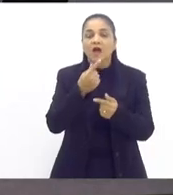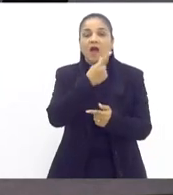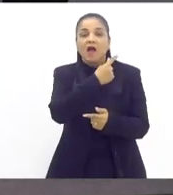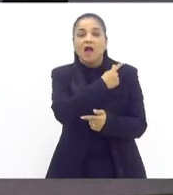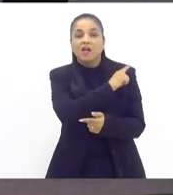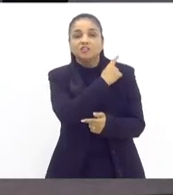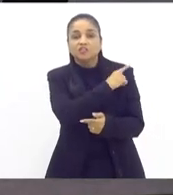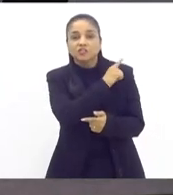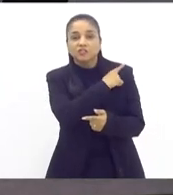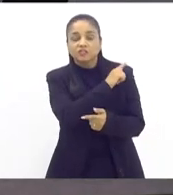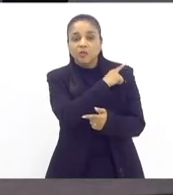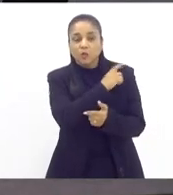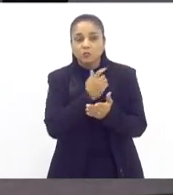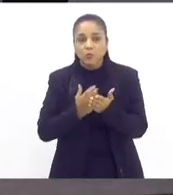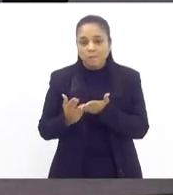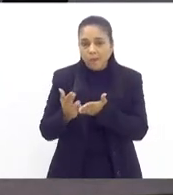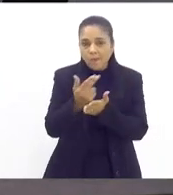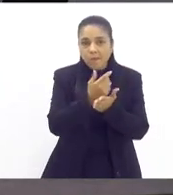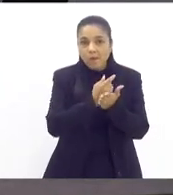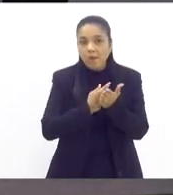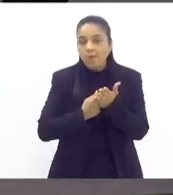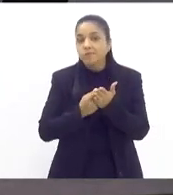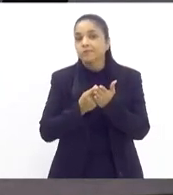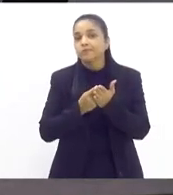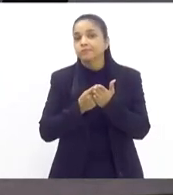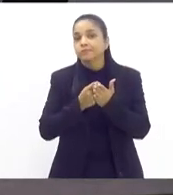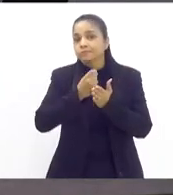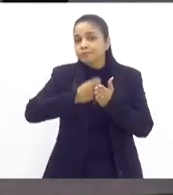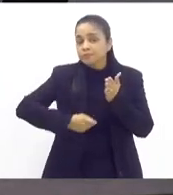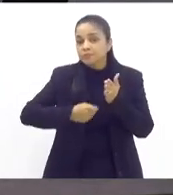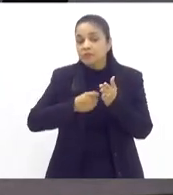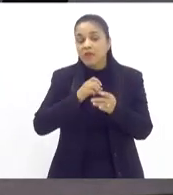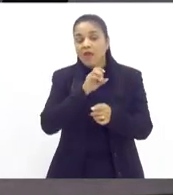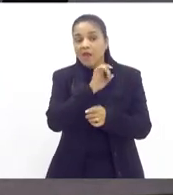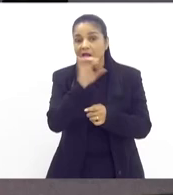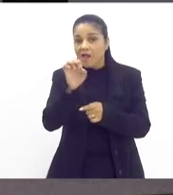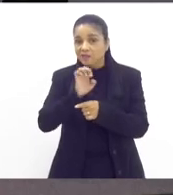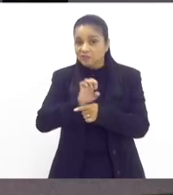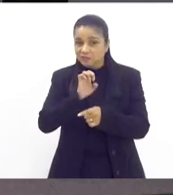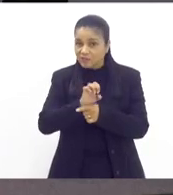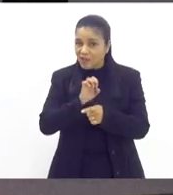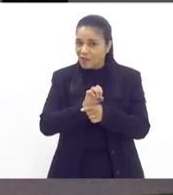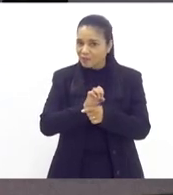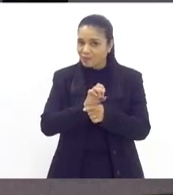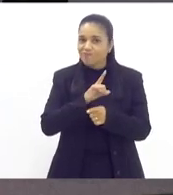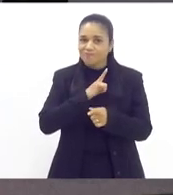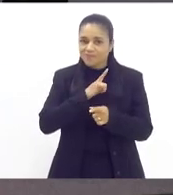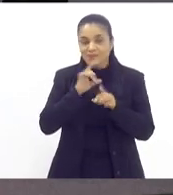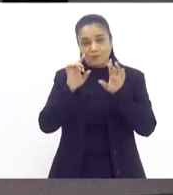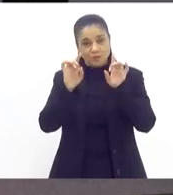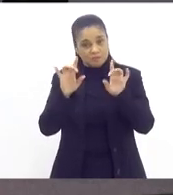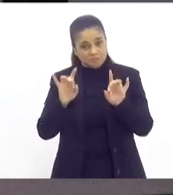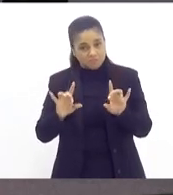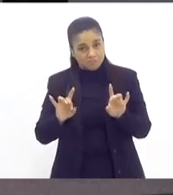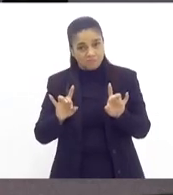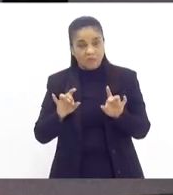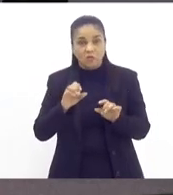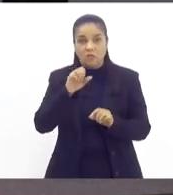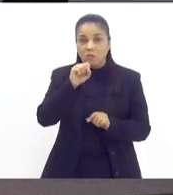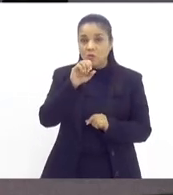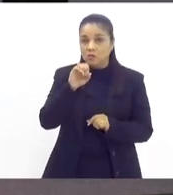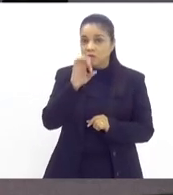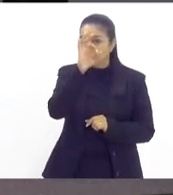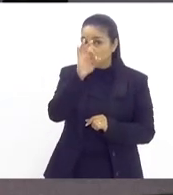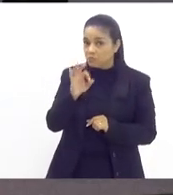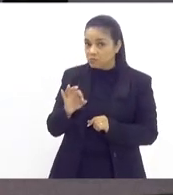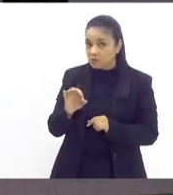próprio tributo. O que acontece? Cada um dos estados tem suas peculiaridades. O estado do Rio de Janeiro, como já foi falado, tem 80% das reservas de